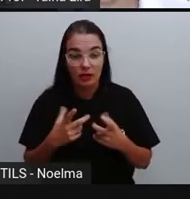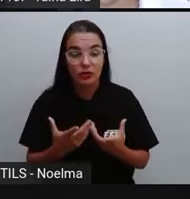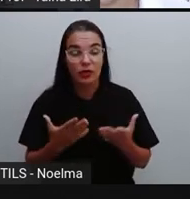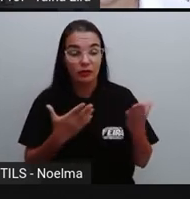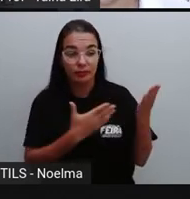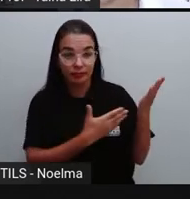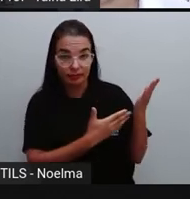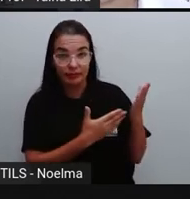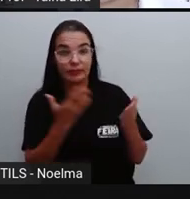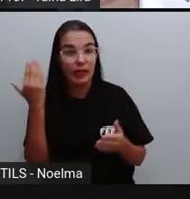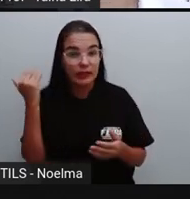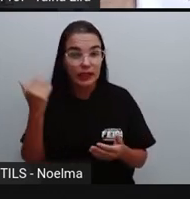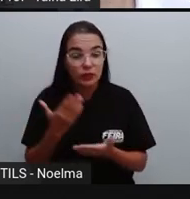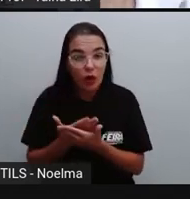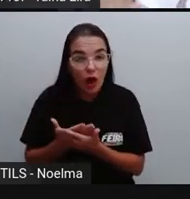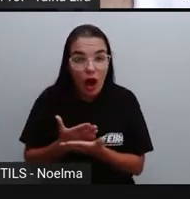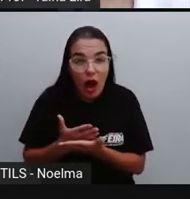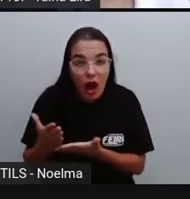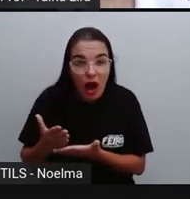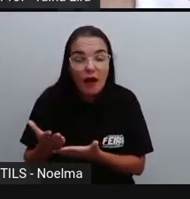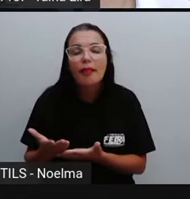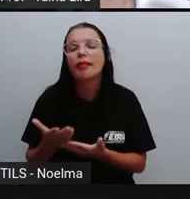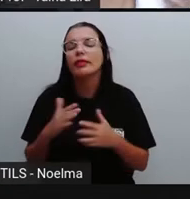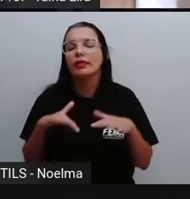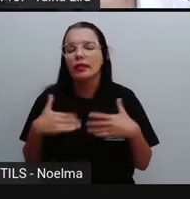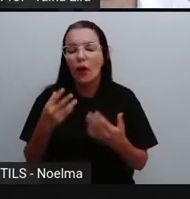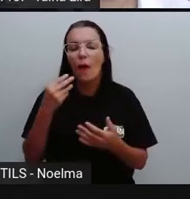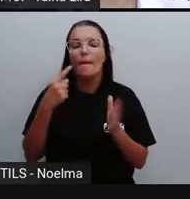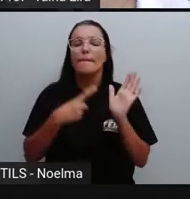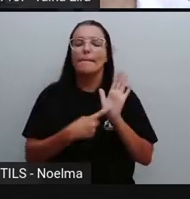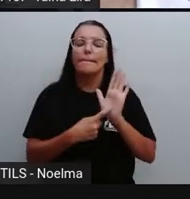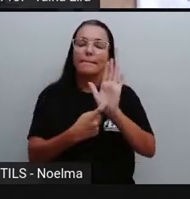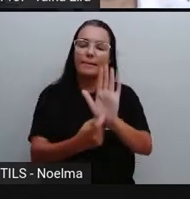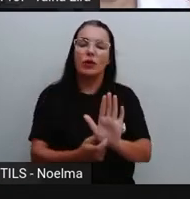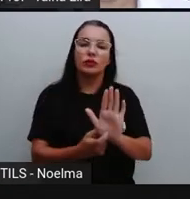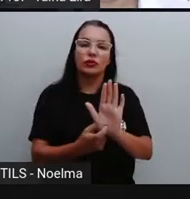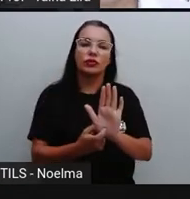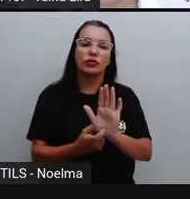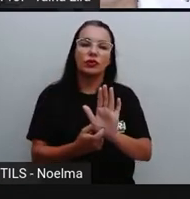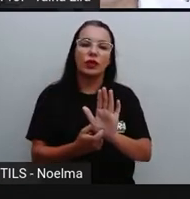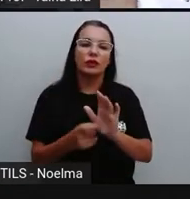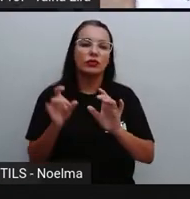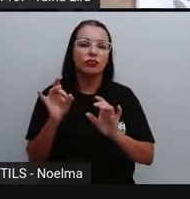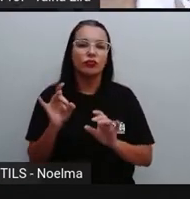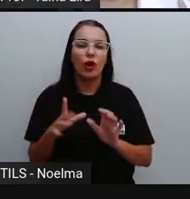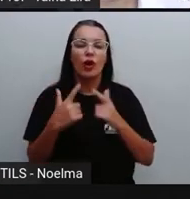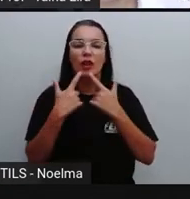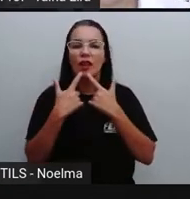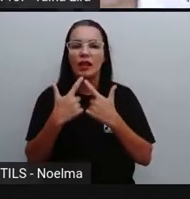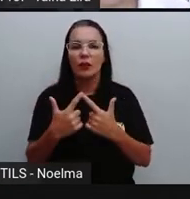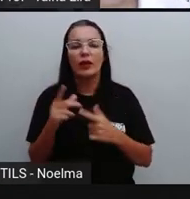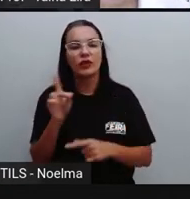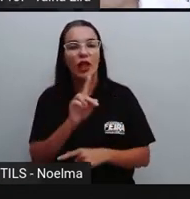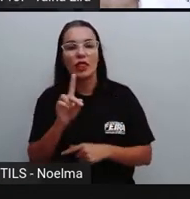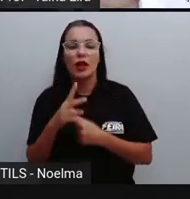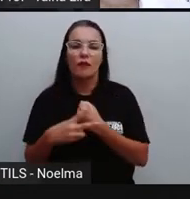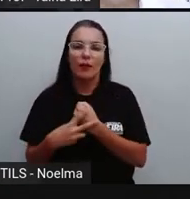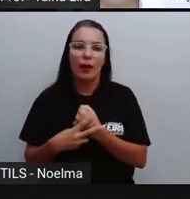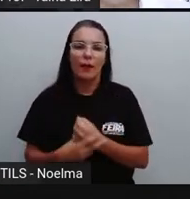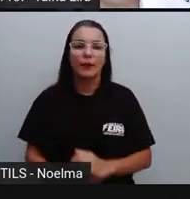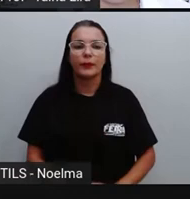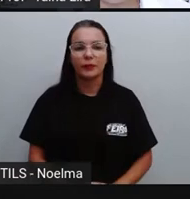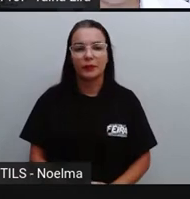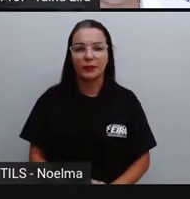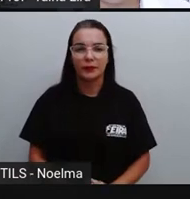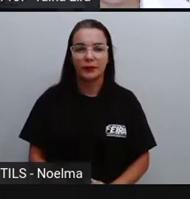aquele cartaz ali do Bob's, ele mostra, né, um cartaz feito somente com linguagem não verbal,